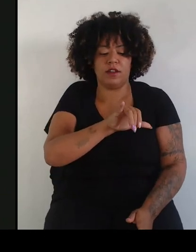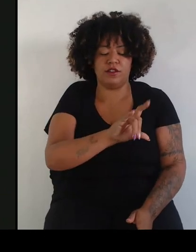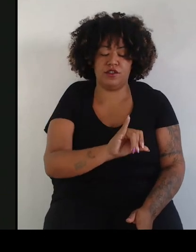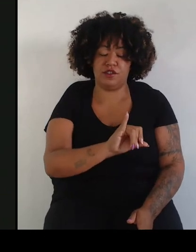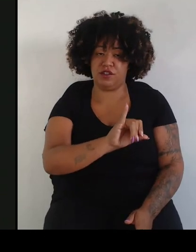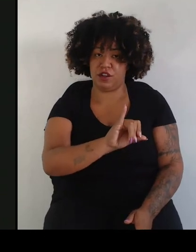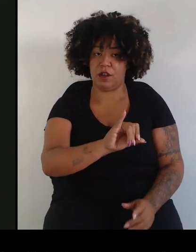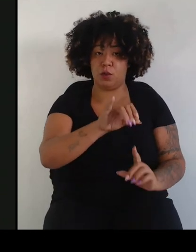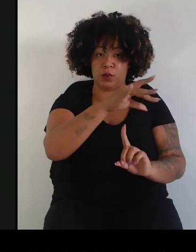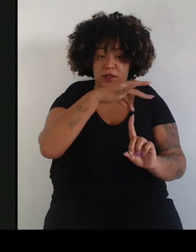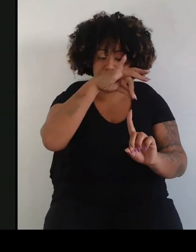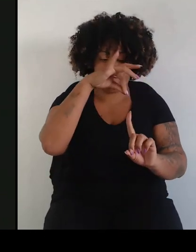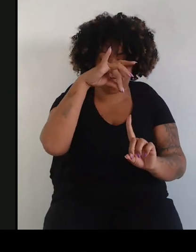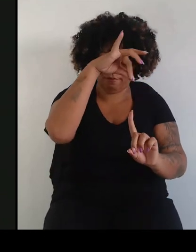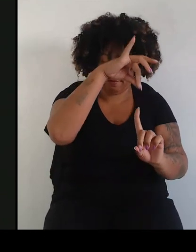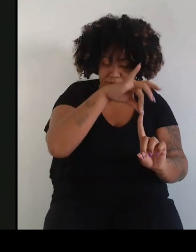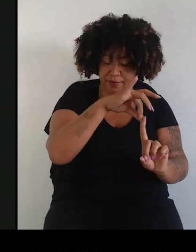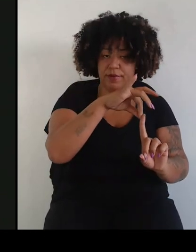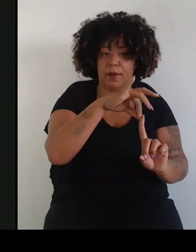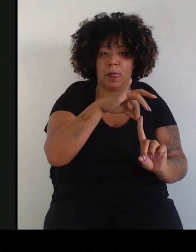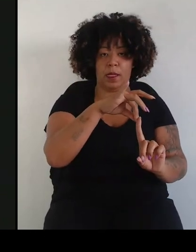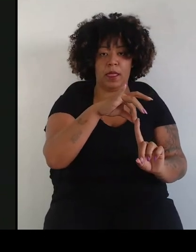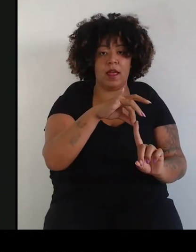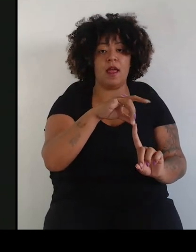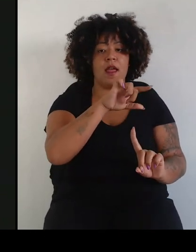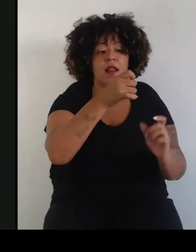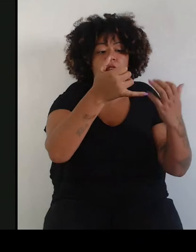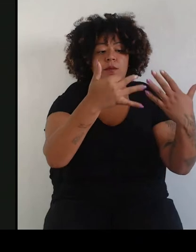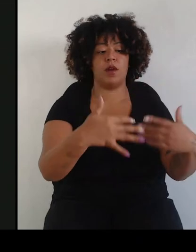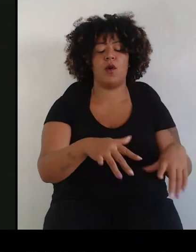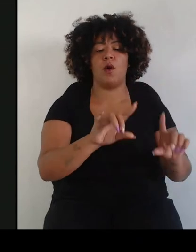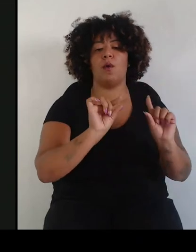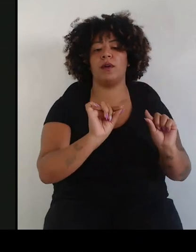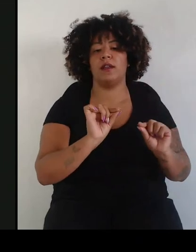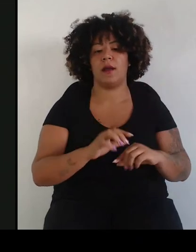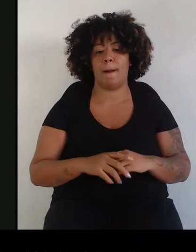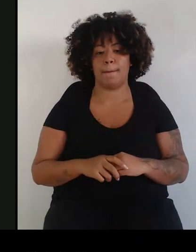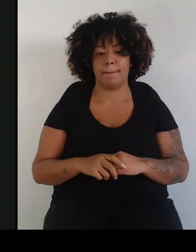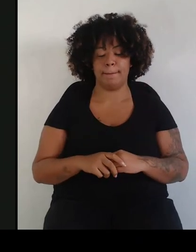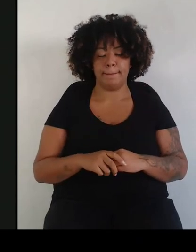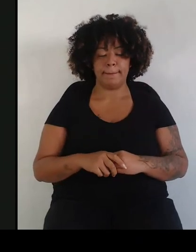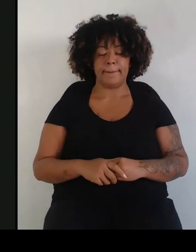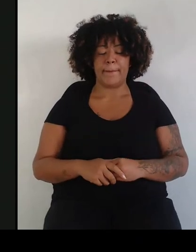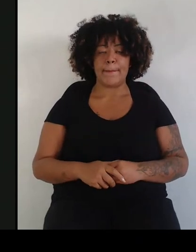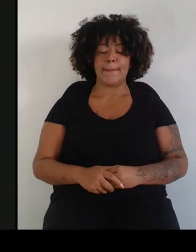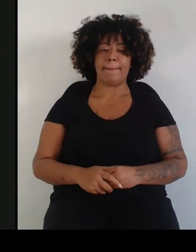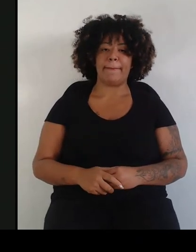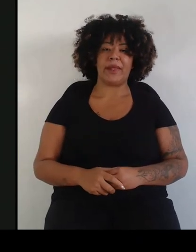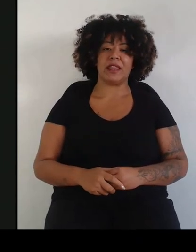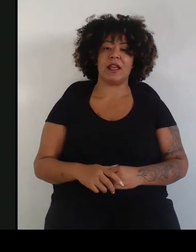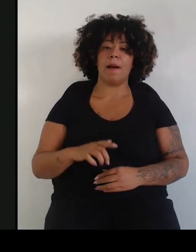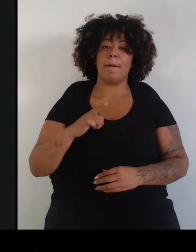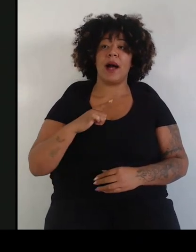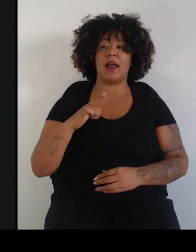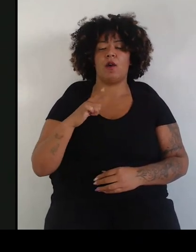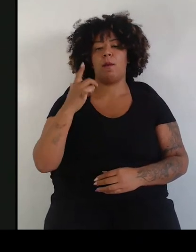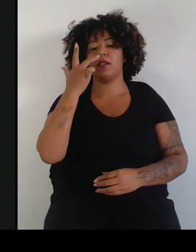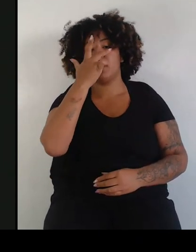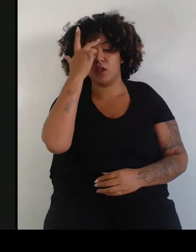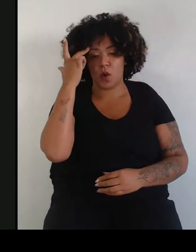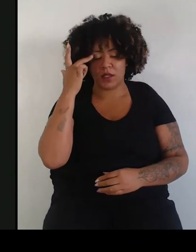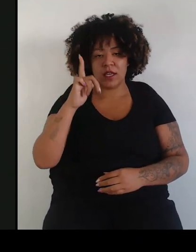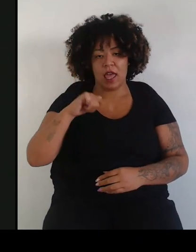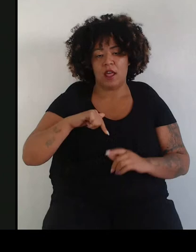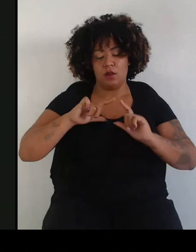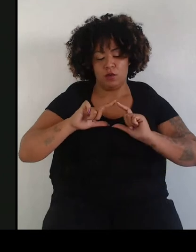o Padre Antônio Vieira disse para alguns Jesuítas que partiam do Maranhão